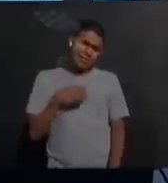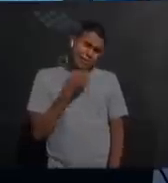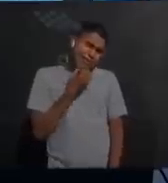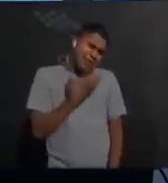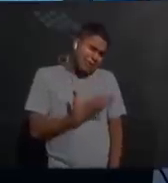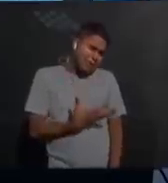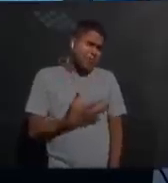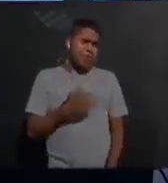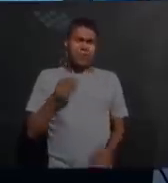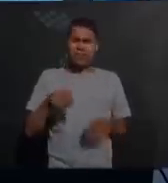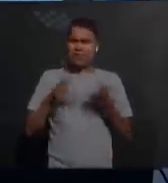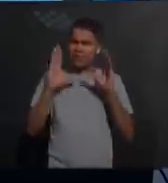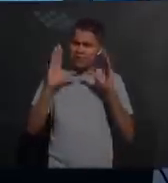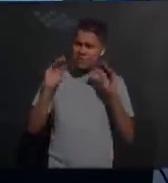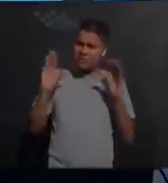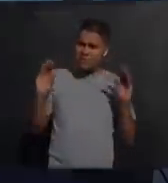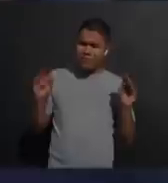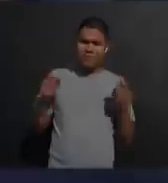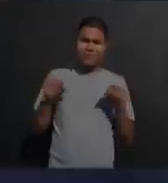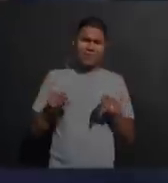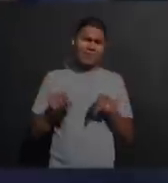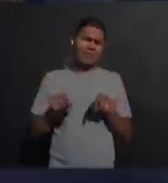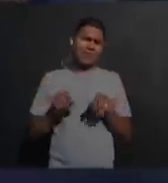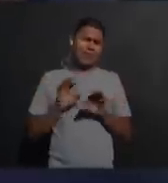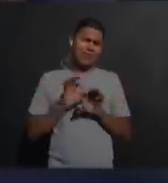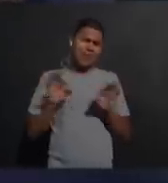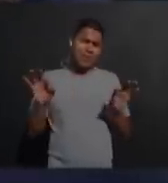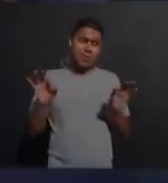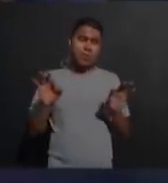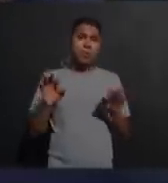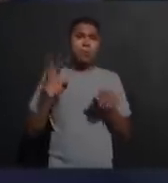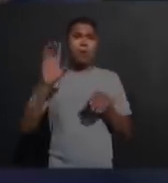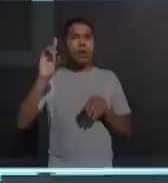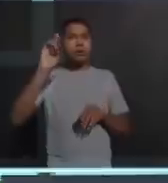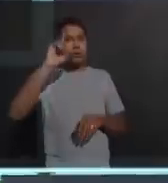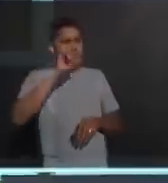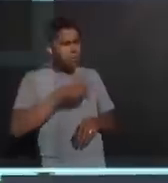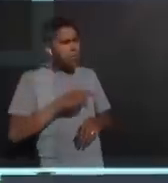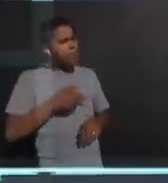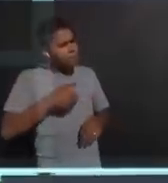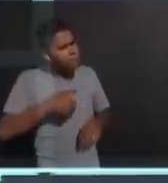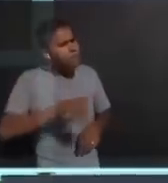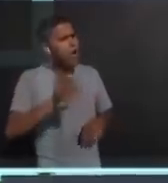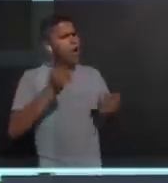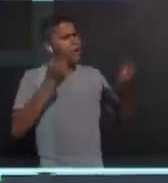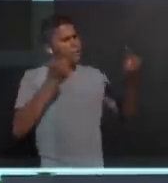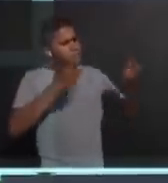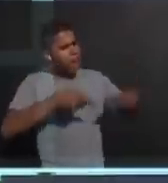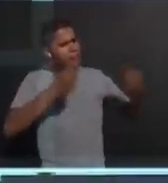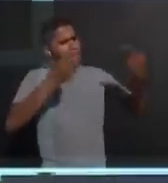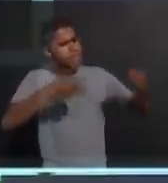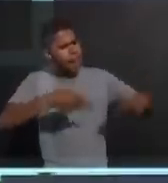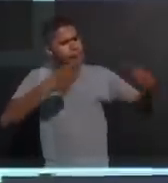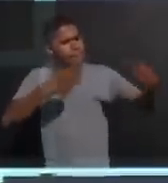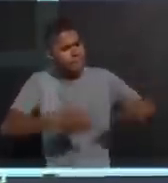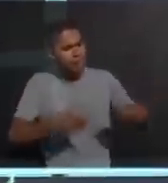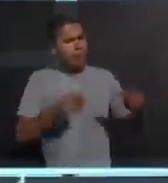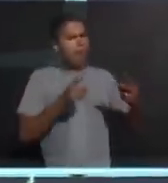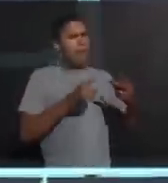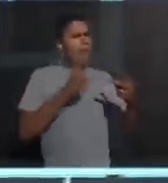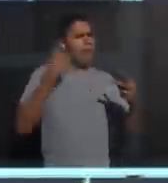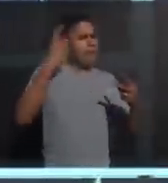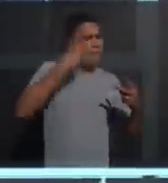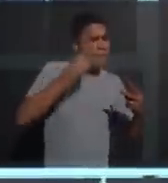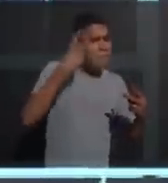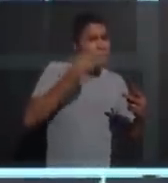no meu comfort tinho e deus tá mandando a gente sai do casulo enfrentar os desafios da vida onde as preocupações